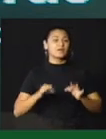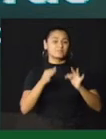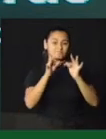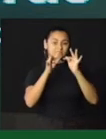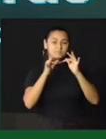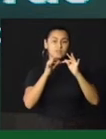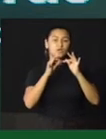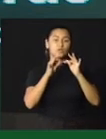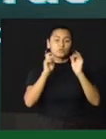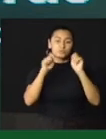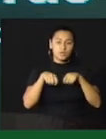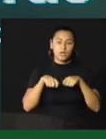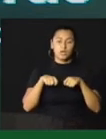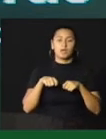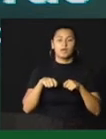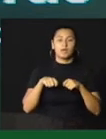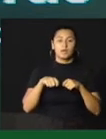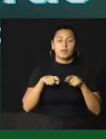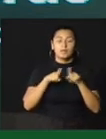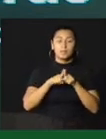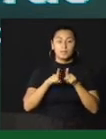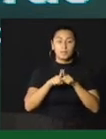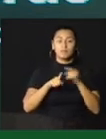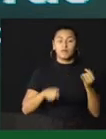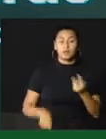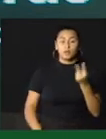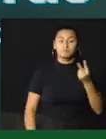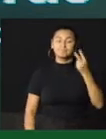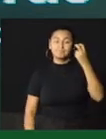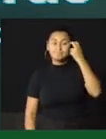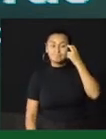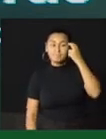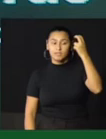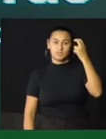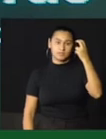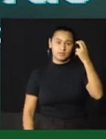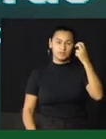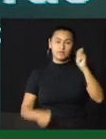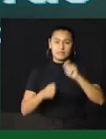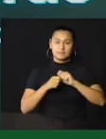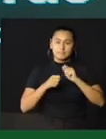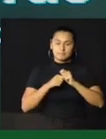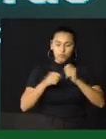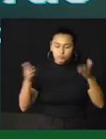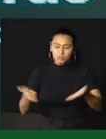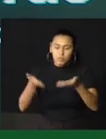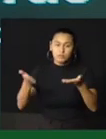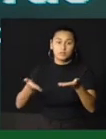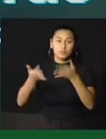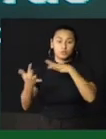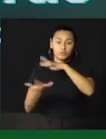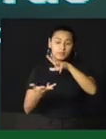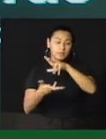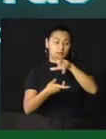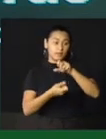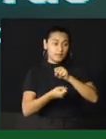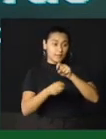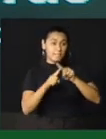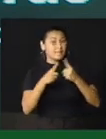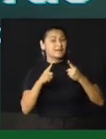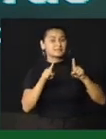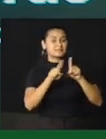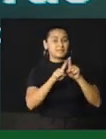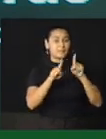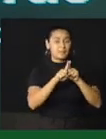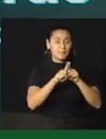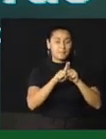regulação inteligente uma regulação que deu uma empurrada na direção da sustentabilidade mas que também não seja